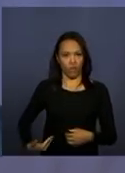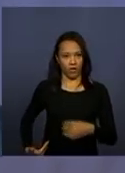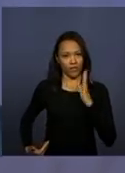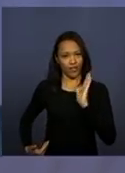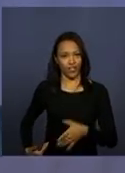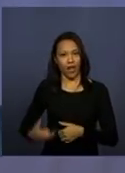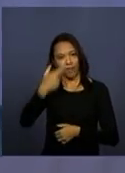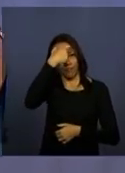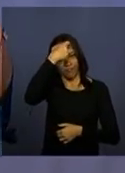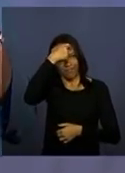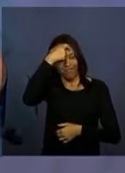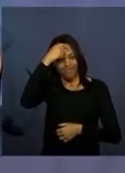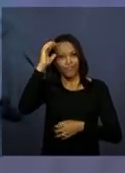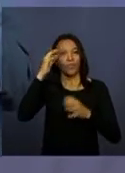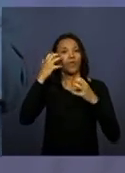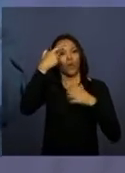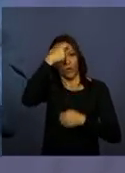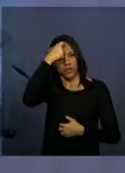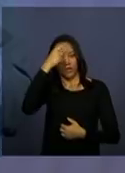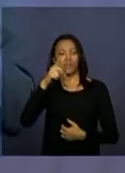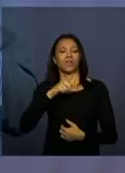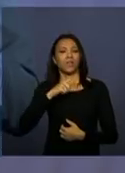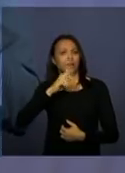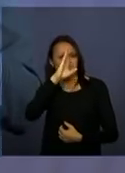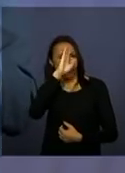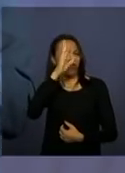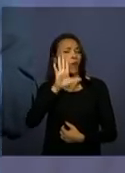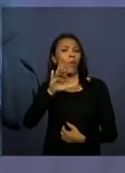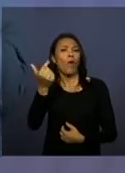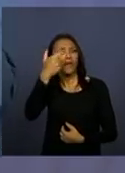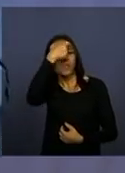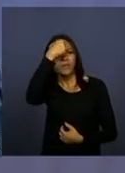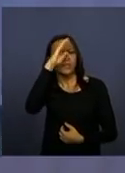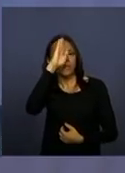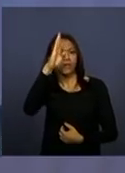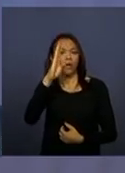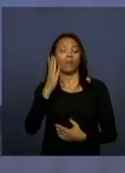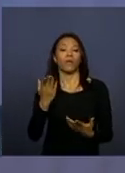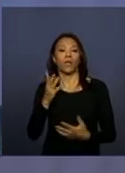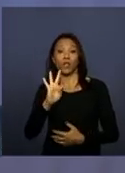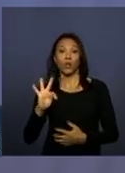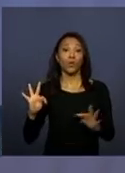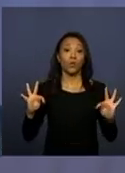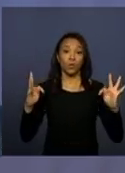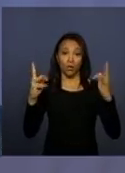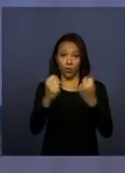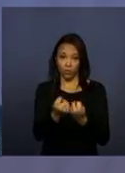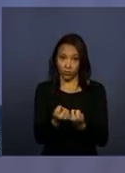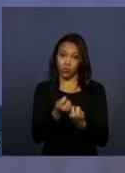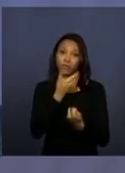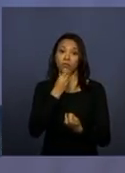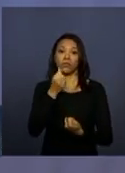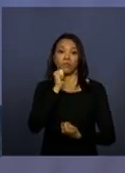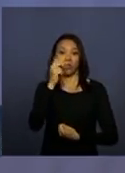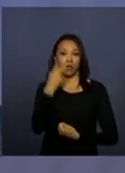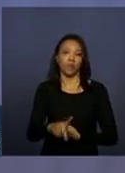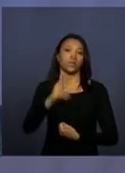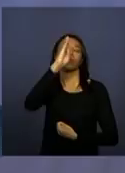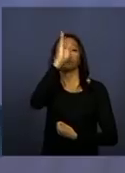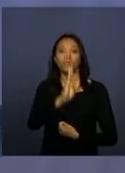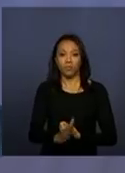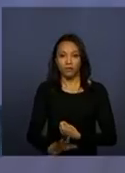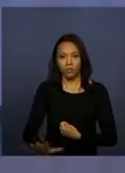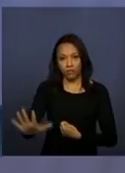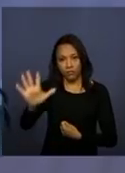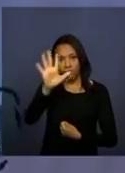concepção fundamental. Qual é a concepção? Todos os brasileiros e as